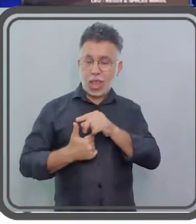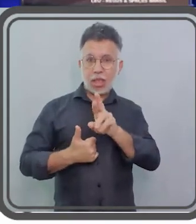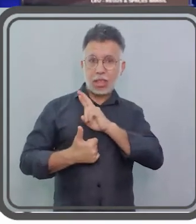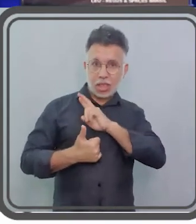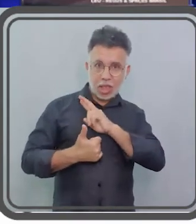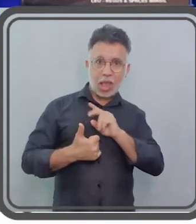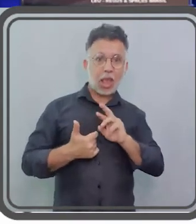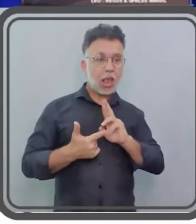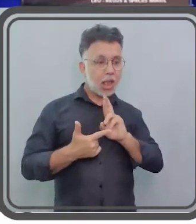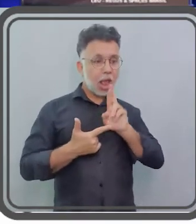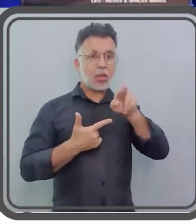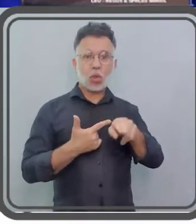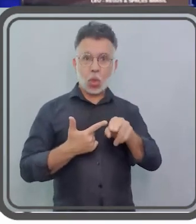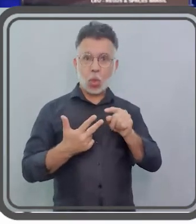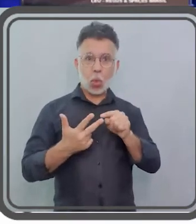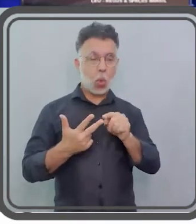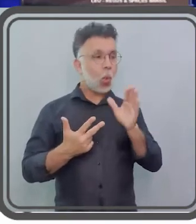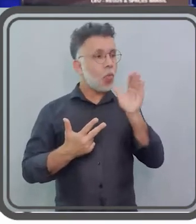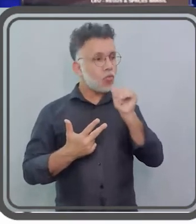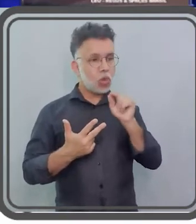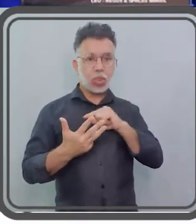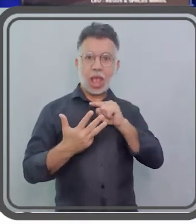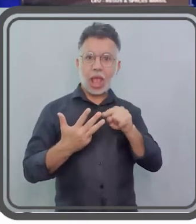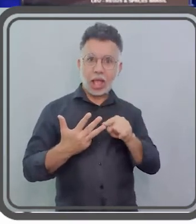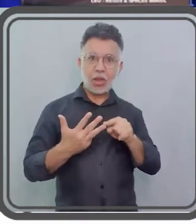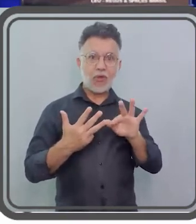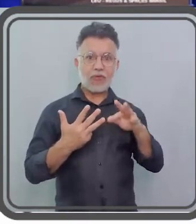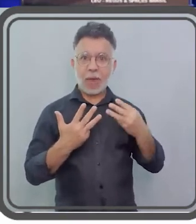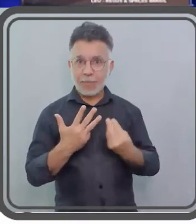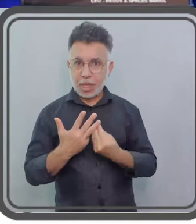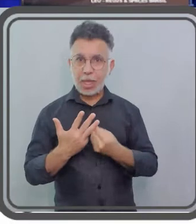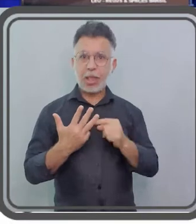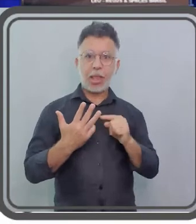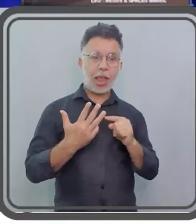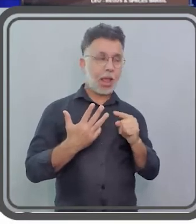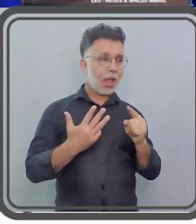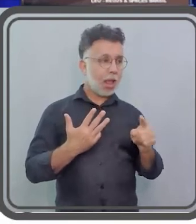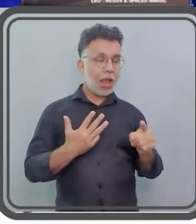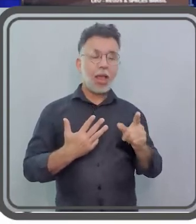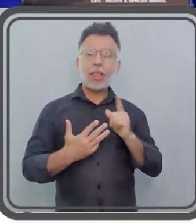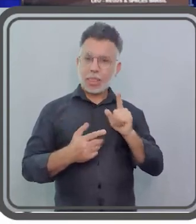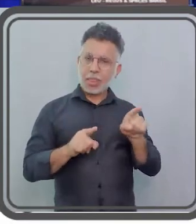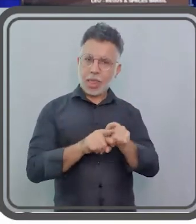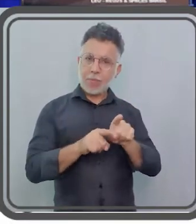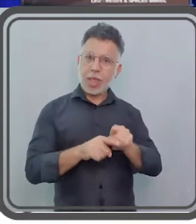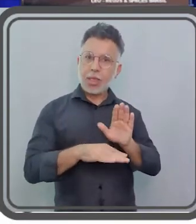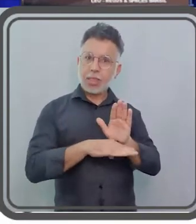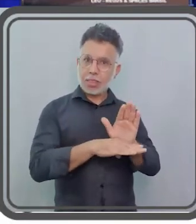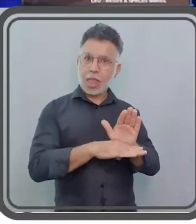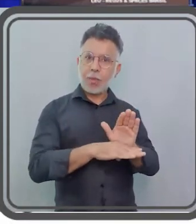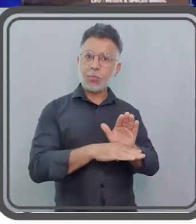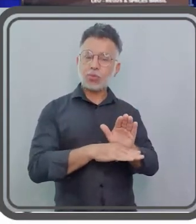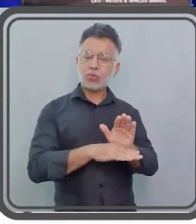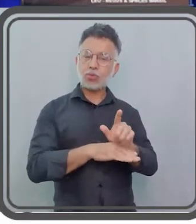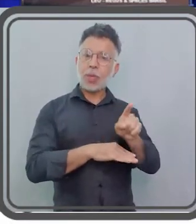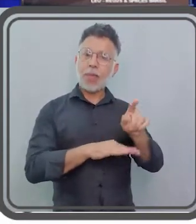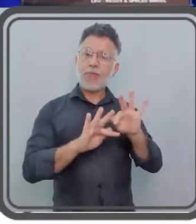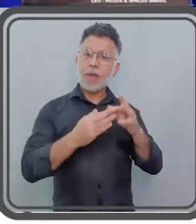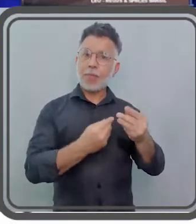solução, desde o funcionário até a família do funcionário, que diga esse passo, nós também damos serviço para a família do